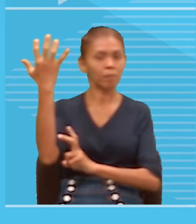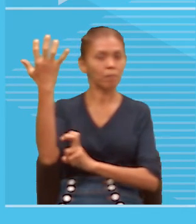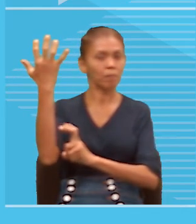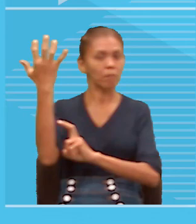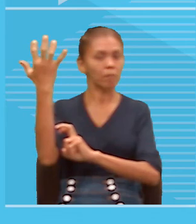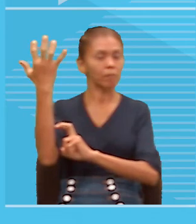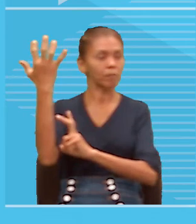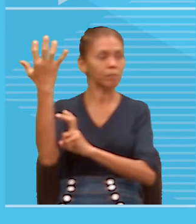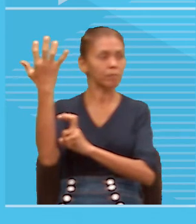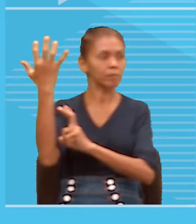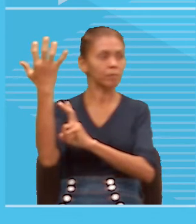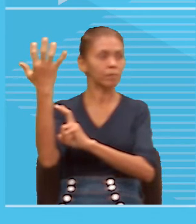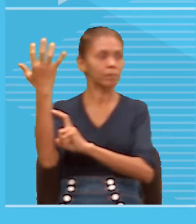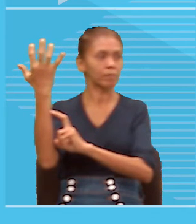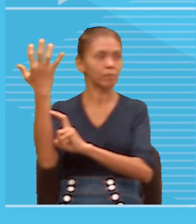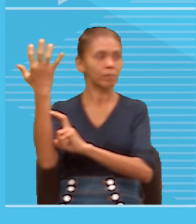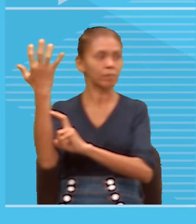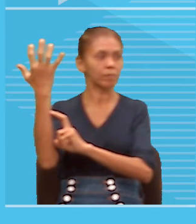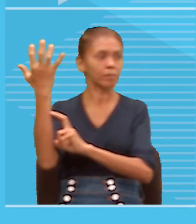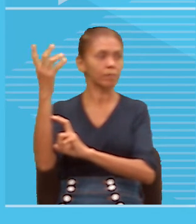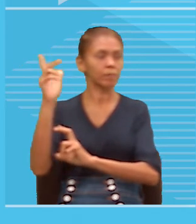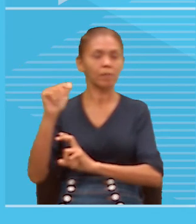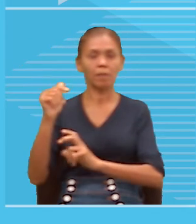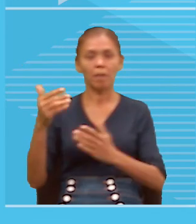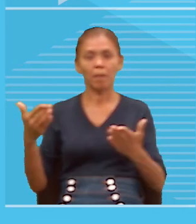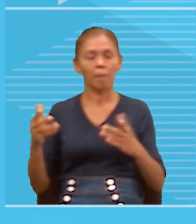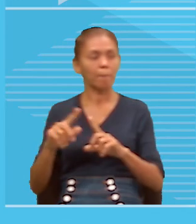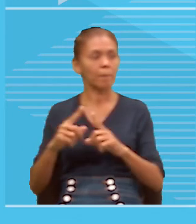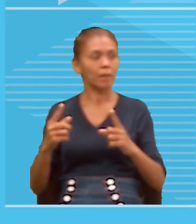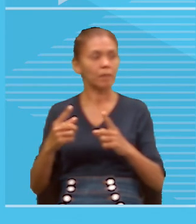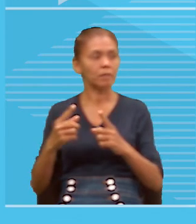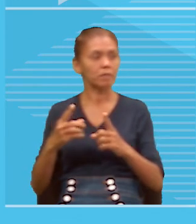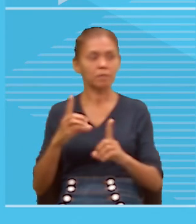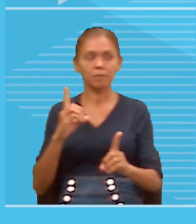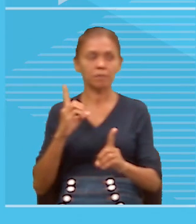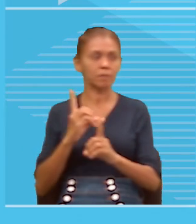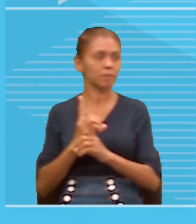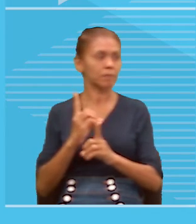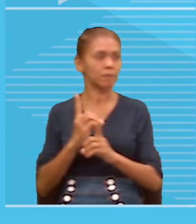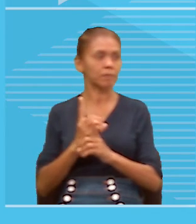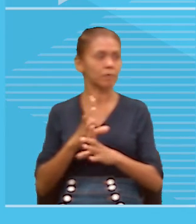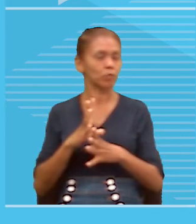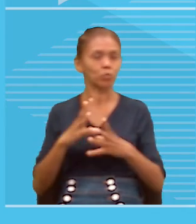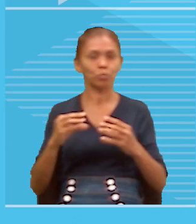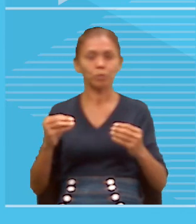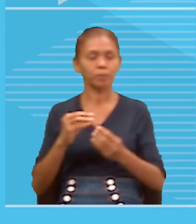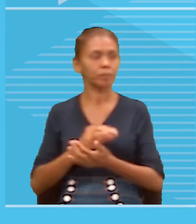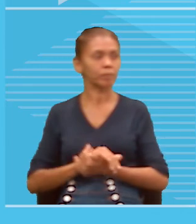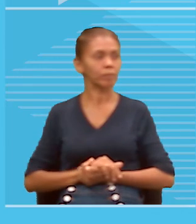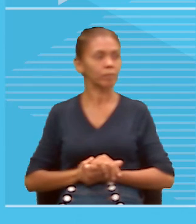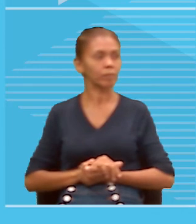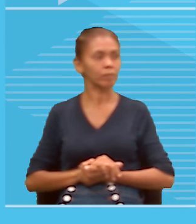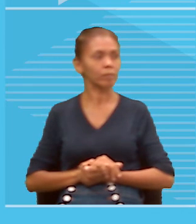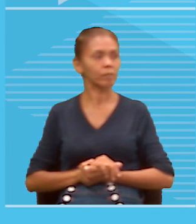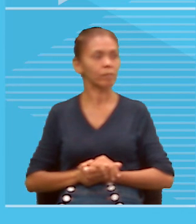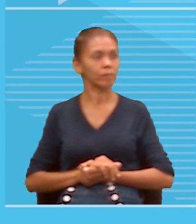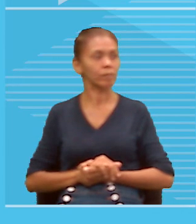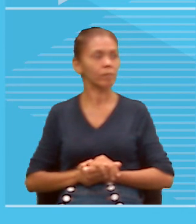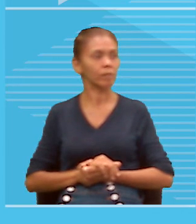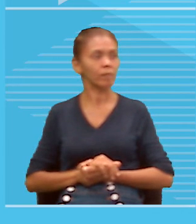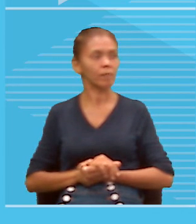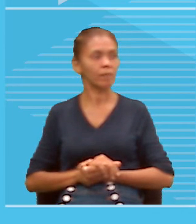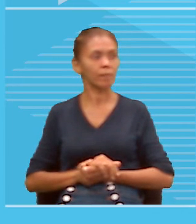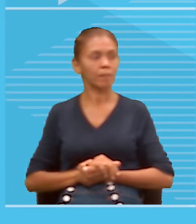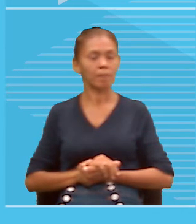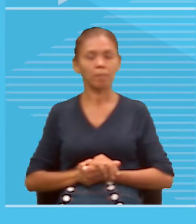era a base de plantas ele não comia outras coisas né então o planeta ele tava saindo de uma